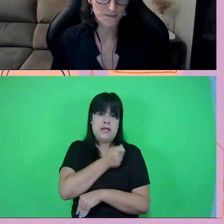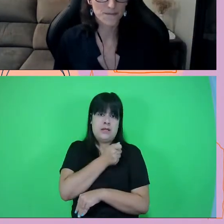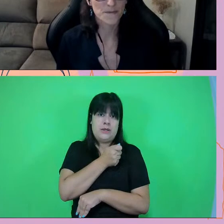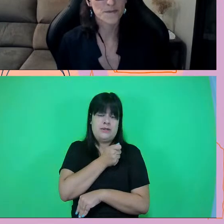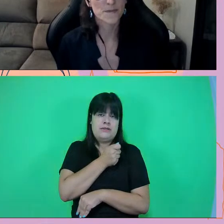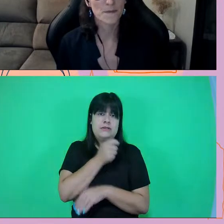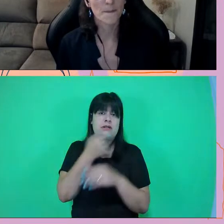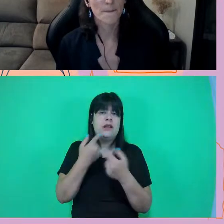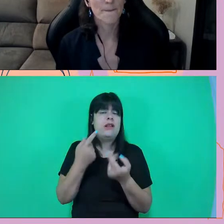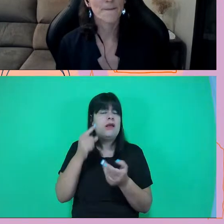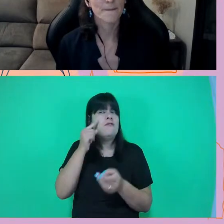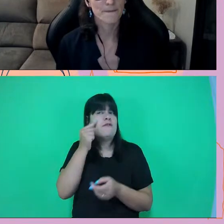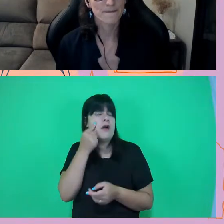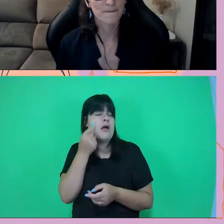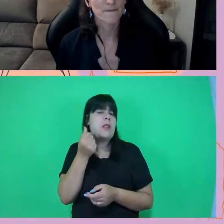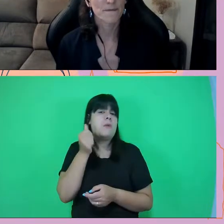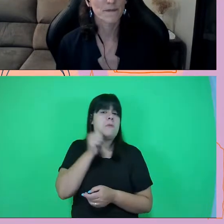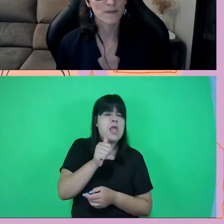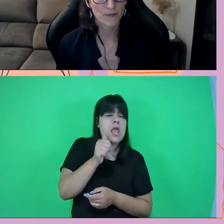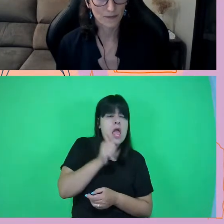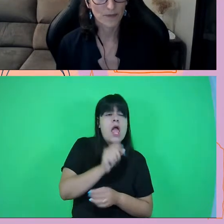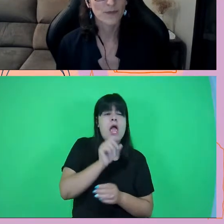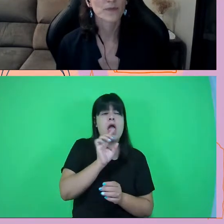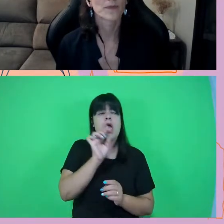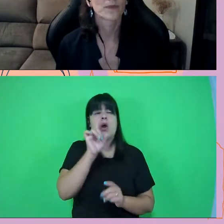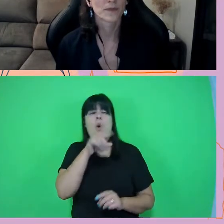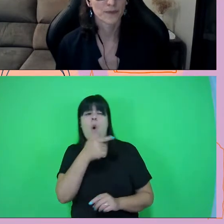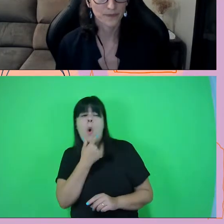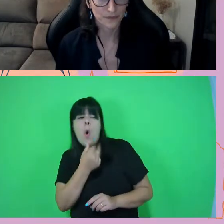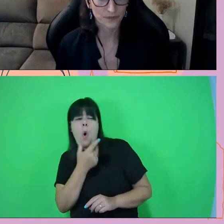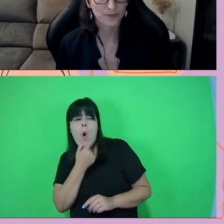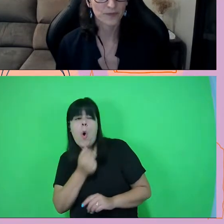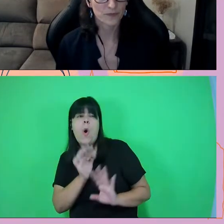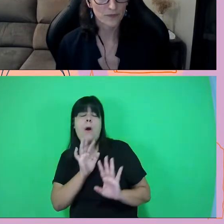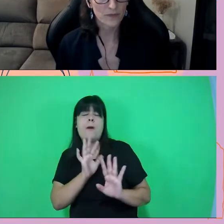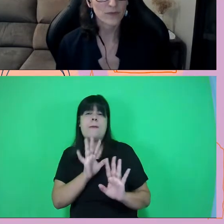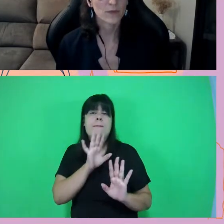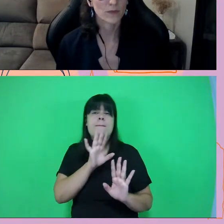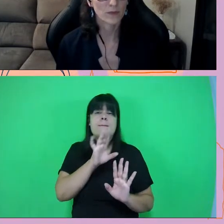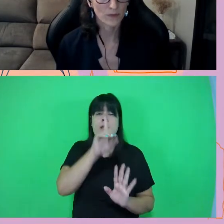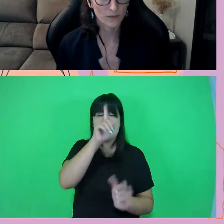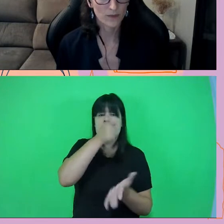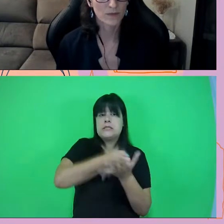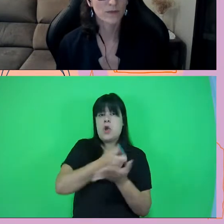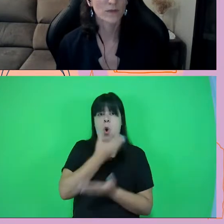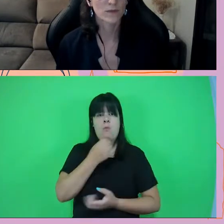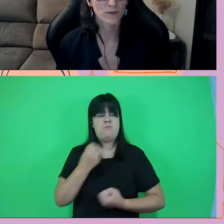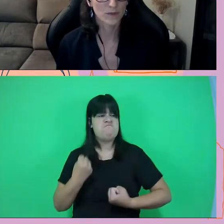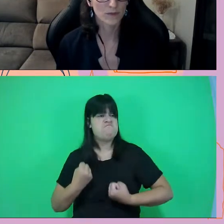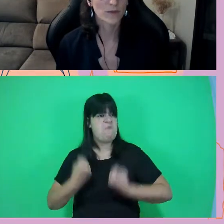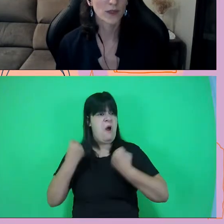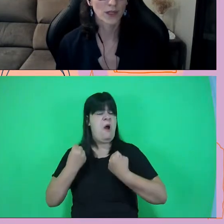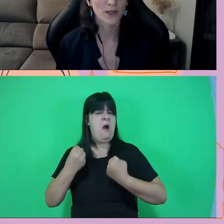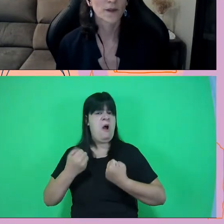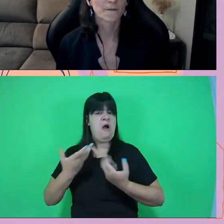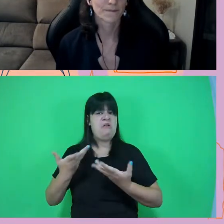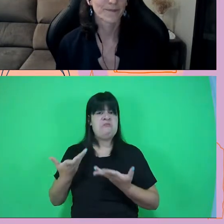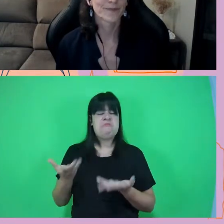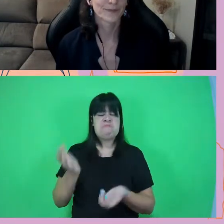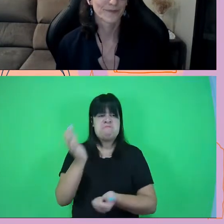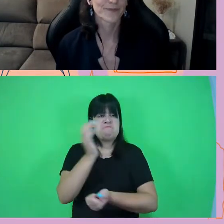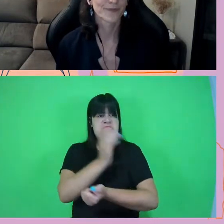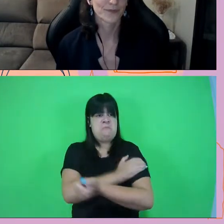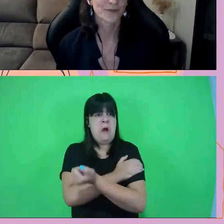que define o que é mulher, o que é, né, o homem, né. O homem tem que ser másculo, ele não pode, né, ele não pode